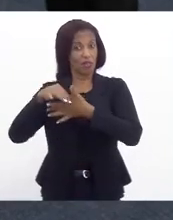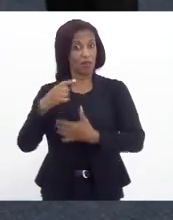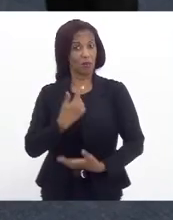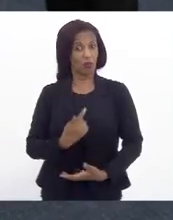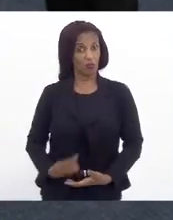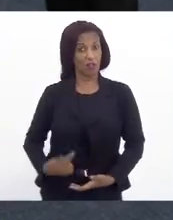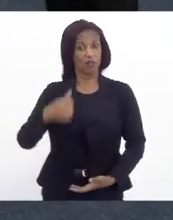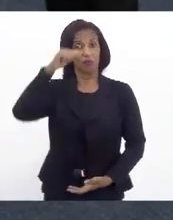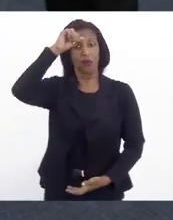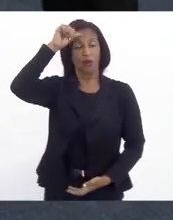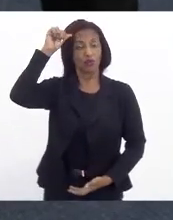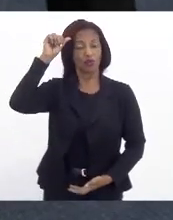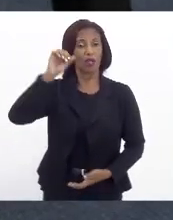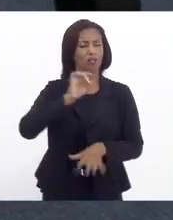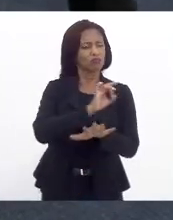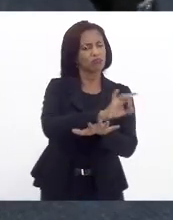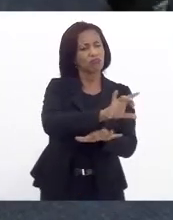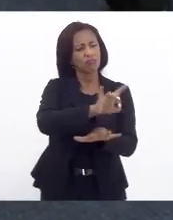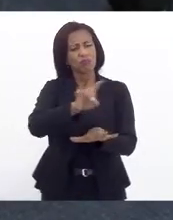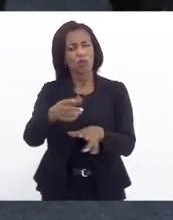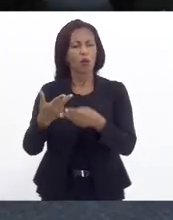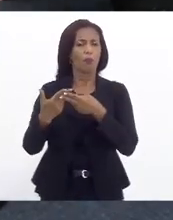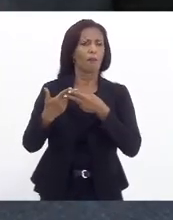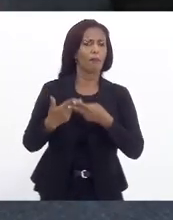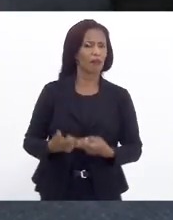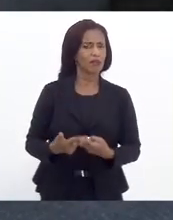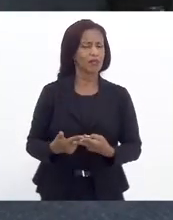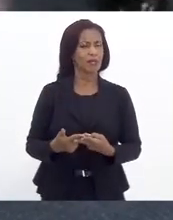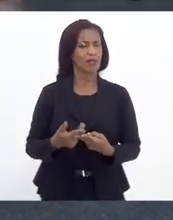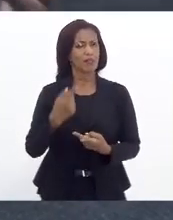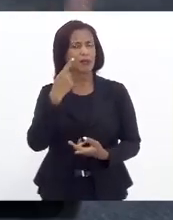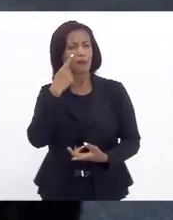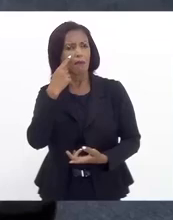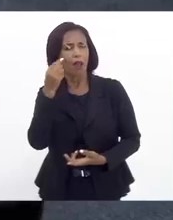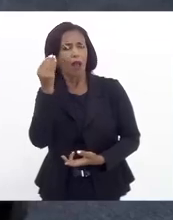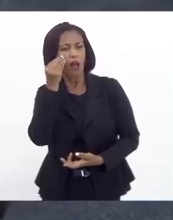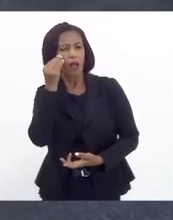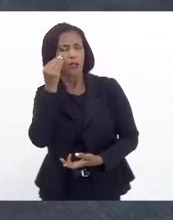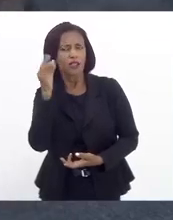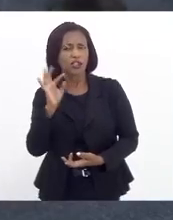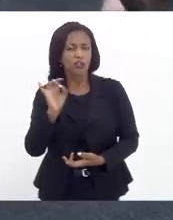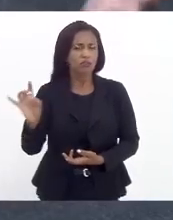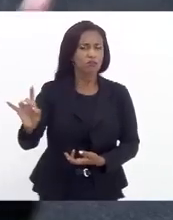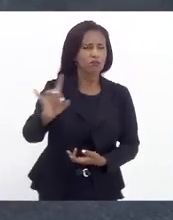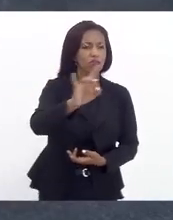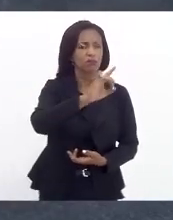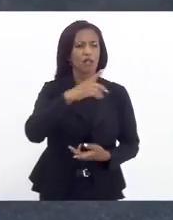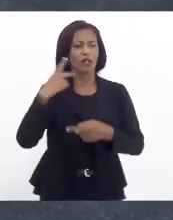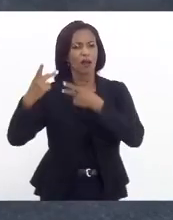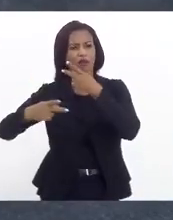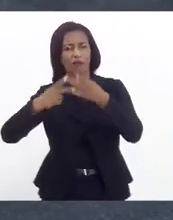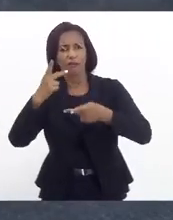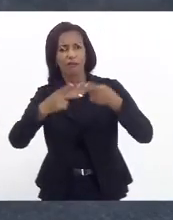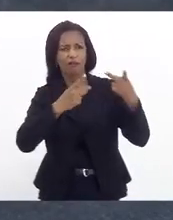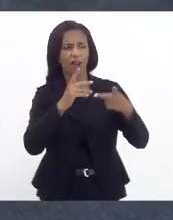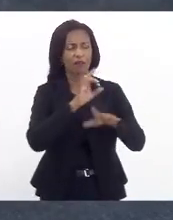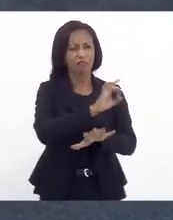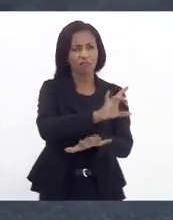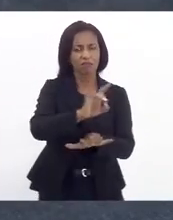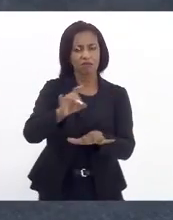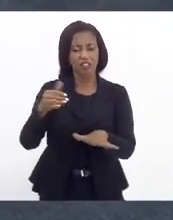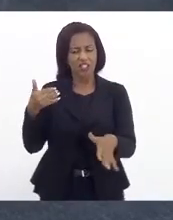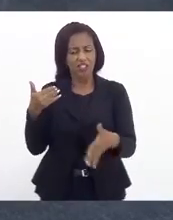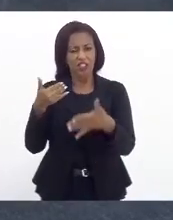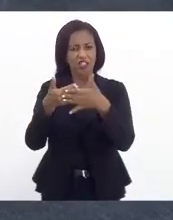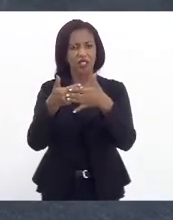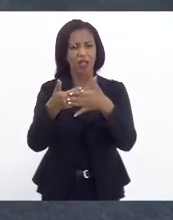Cláudio Castro, com paciência para ouvir, inclusive, a manifestação de todos os funcionários, etc., e chegar